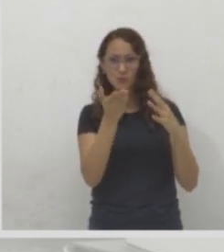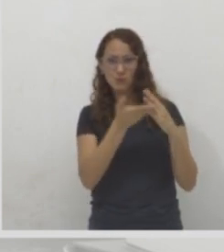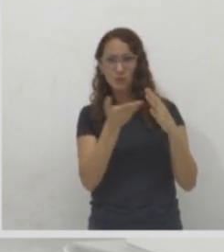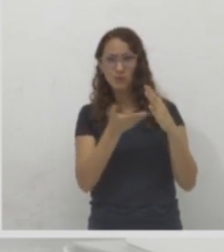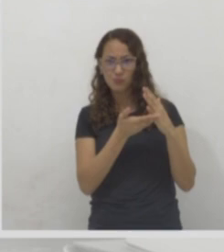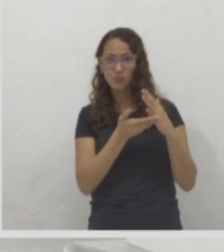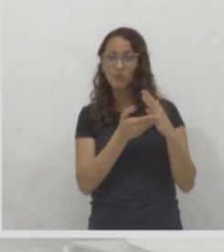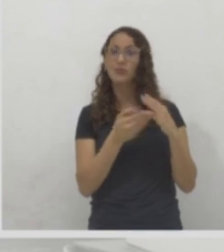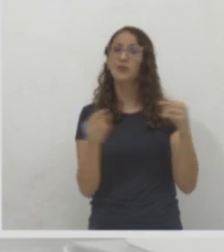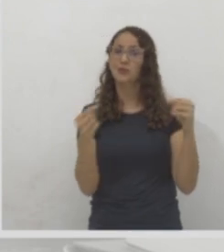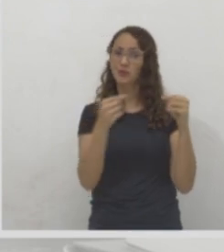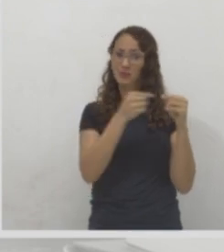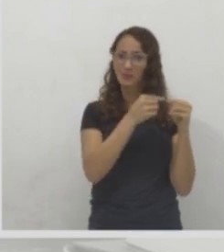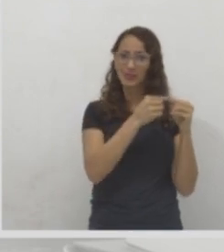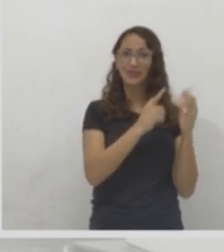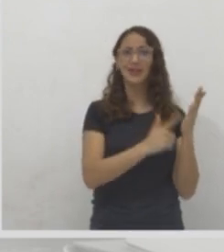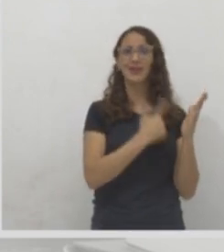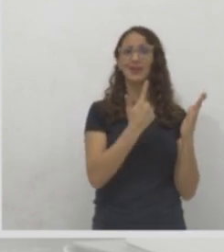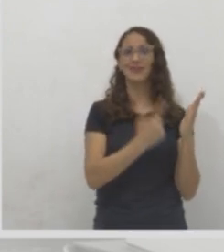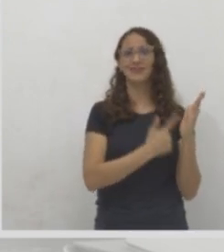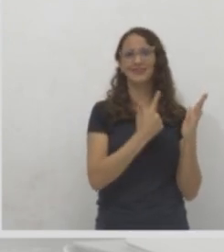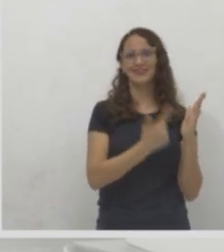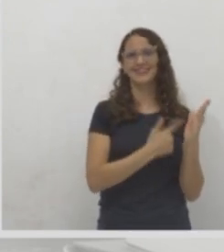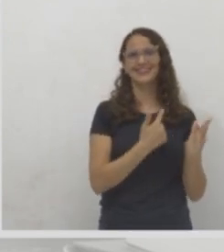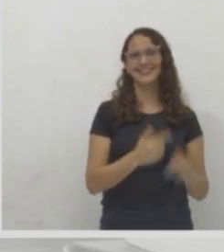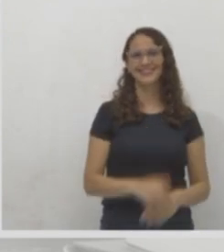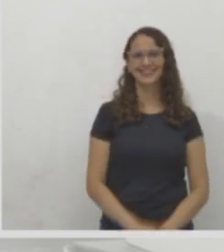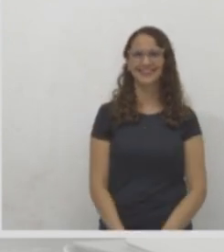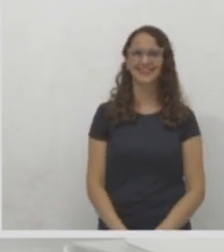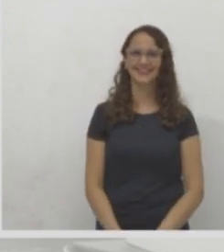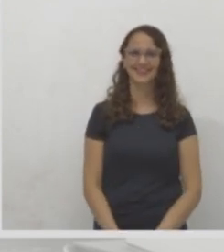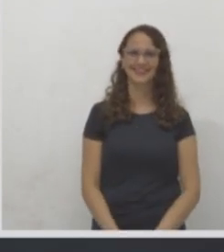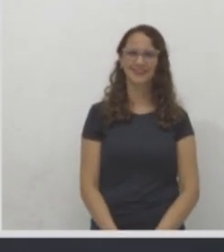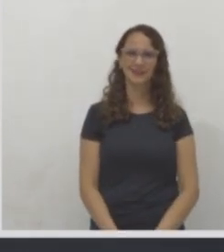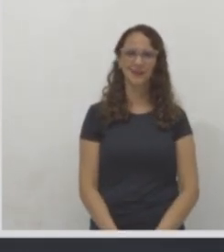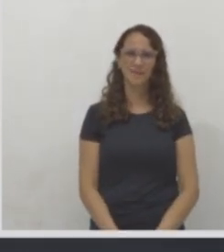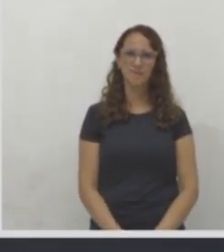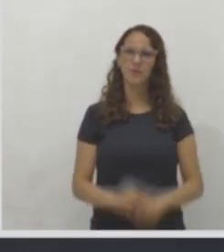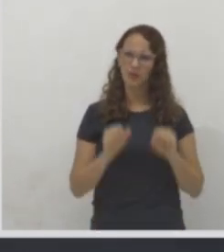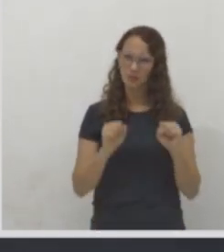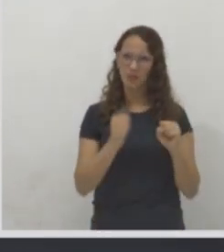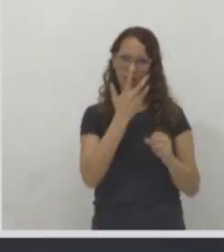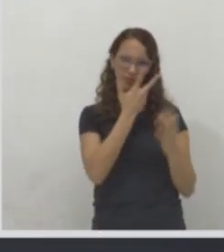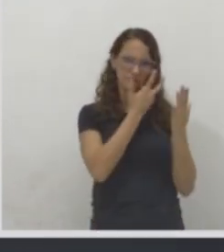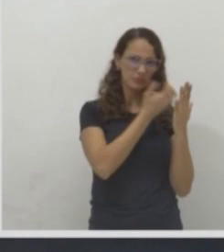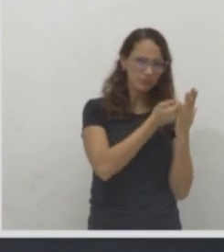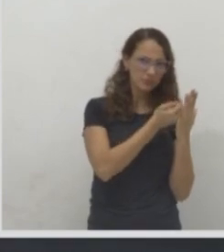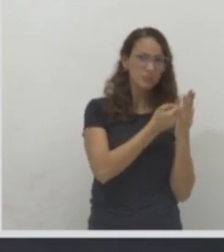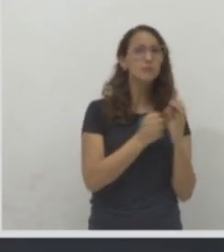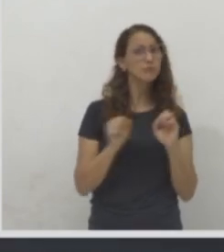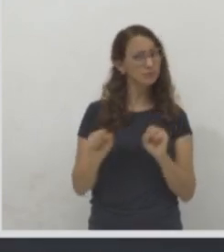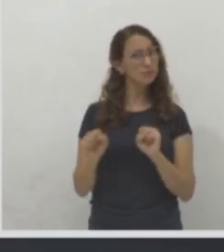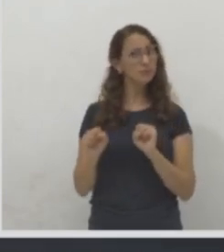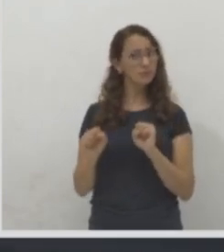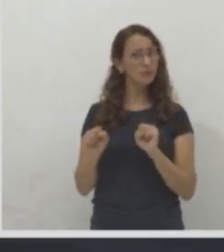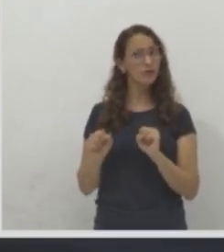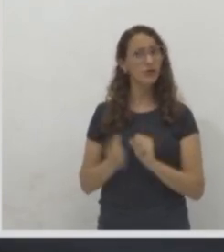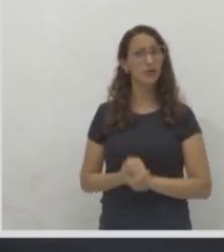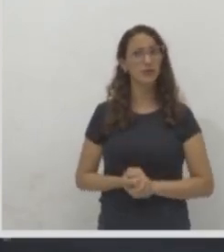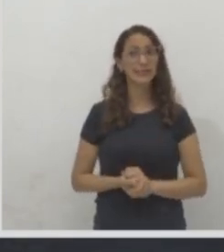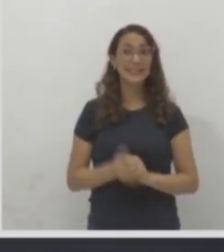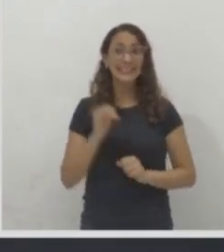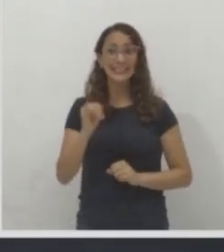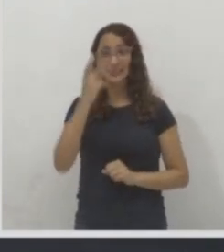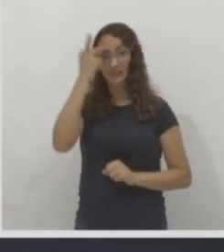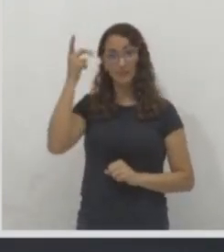baseadas em livros, certo? Ela pode despertar o interesse do leitor? Sim, principalmente se o